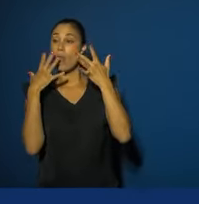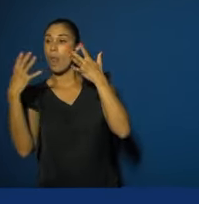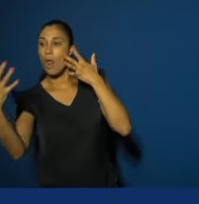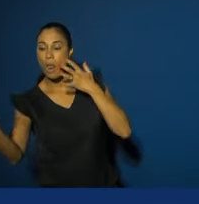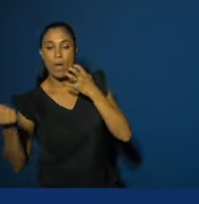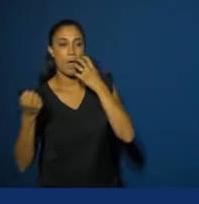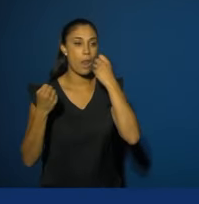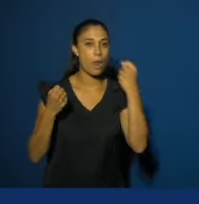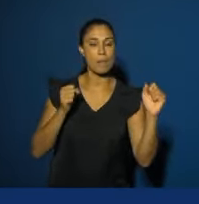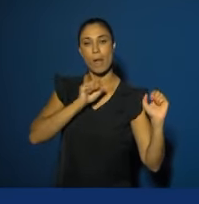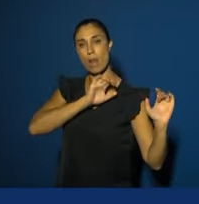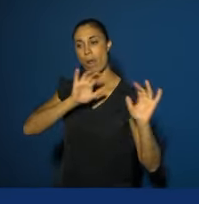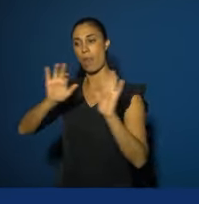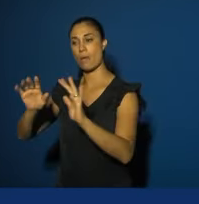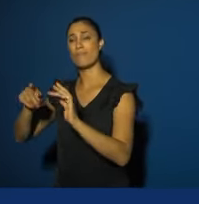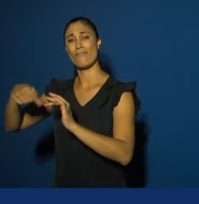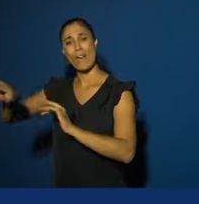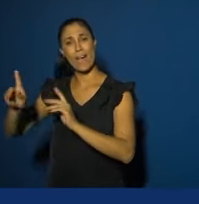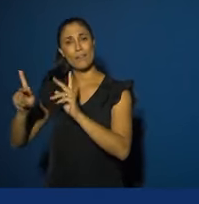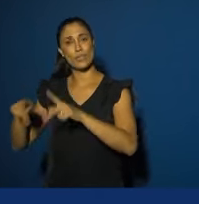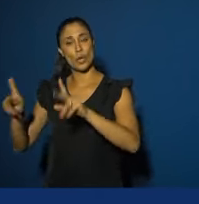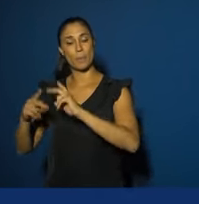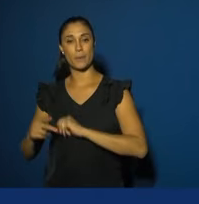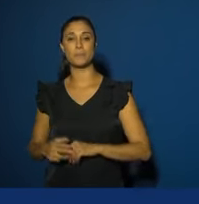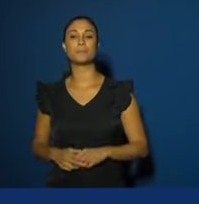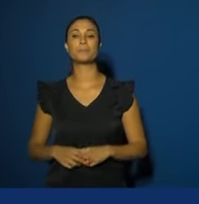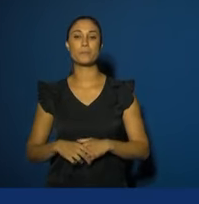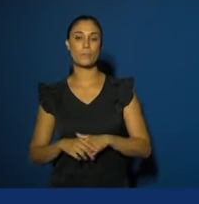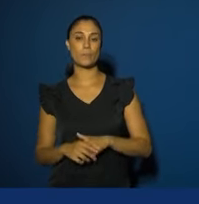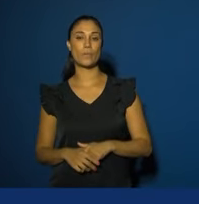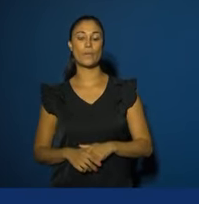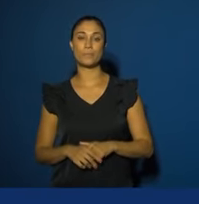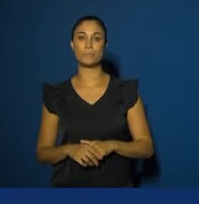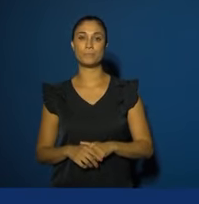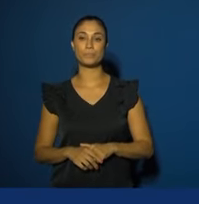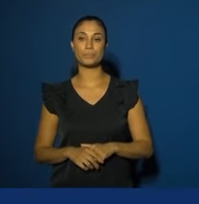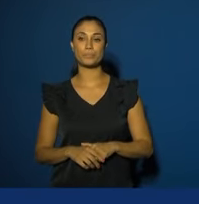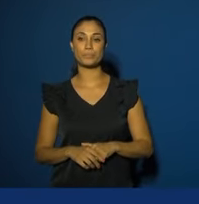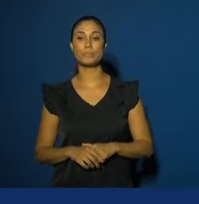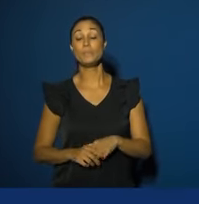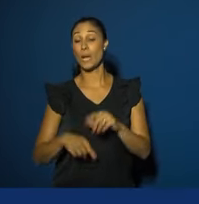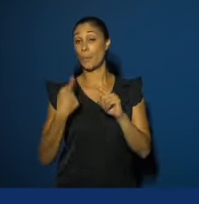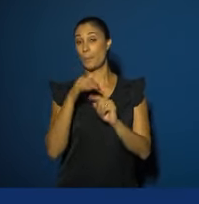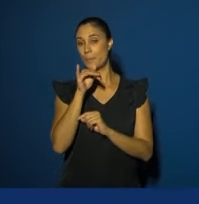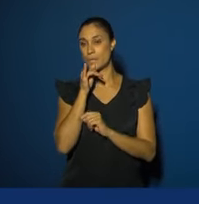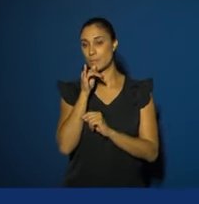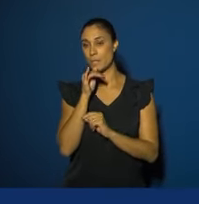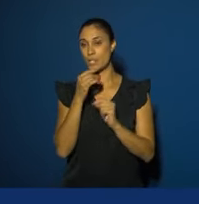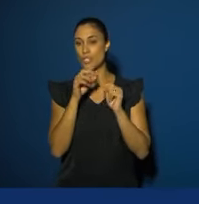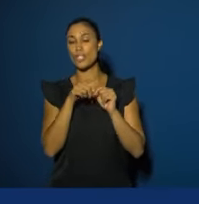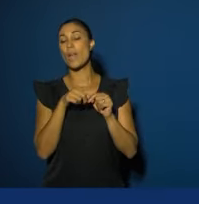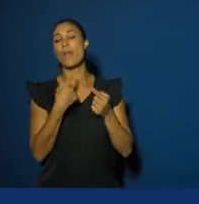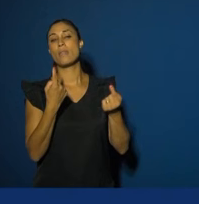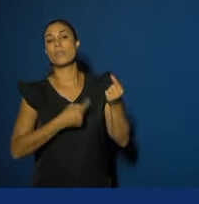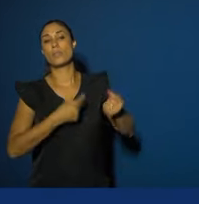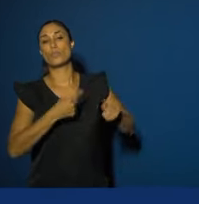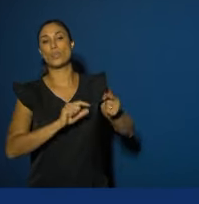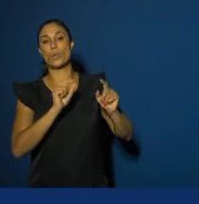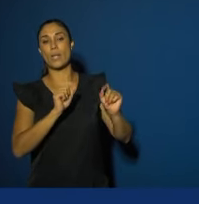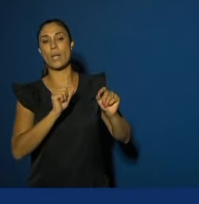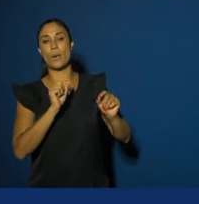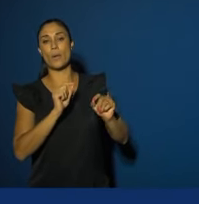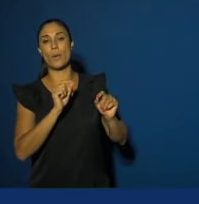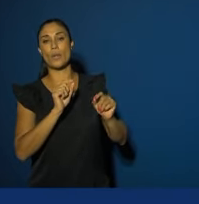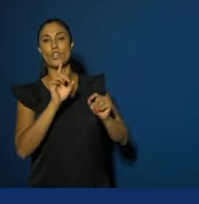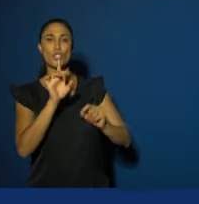trazer as pessoas até o shopping né é a gente disputa luí o share of Life né é um pedacinho da vida da pessoa não é só